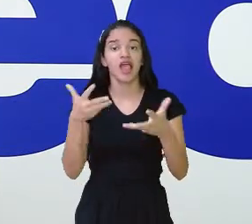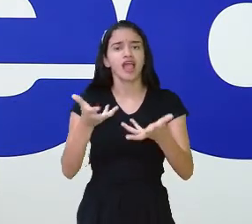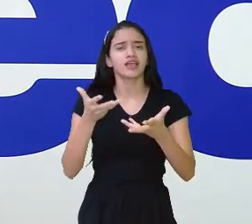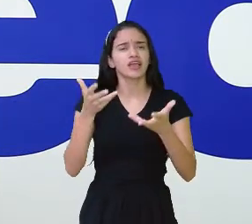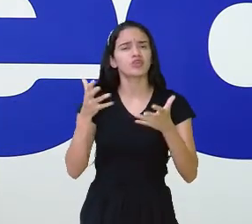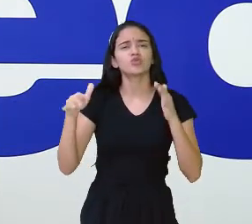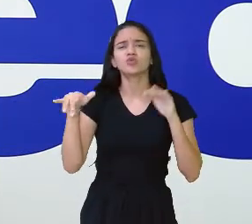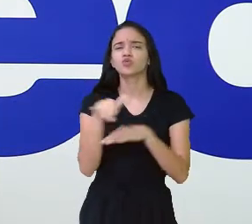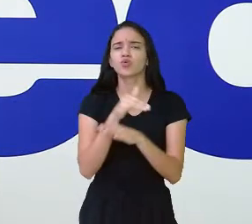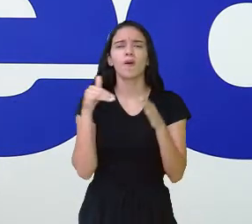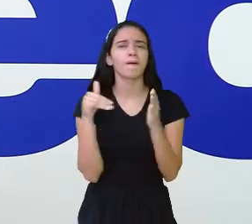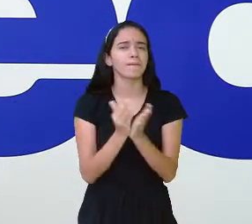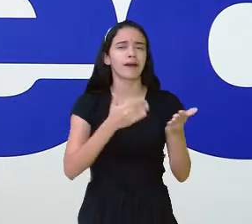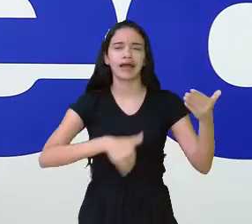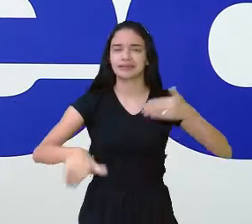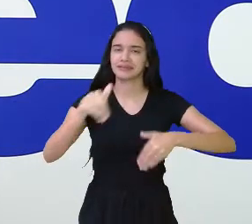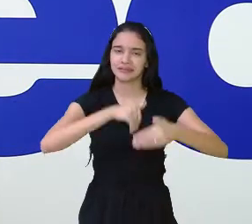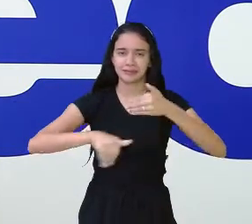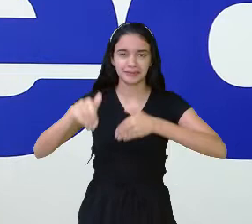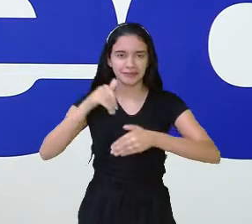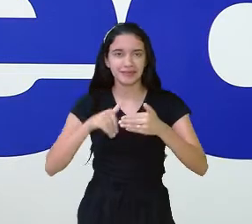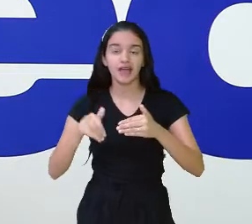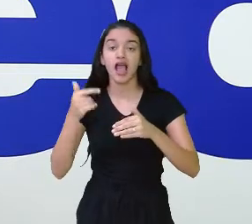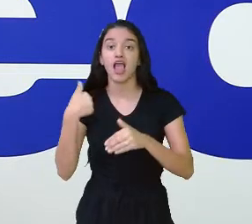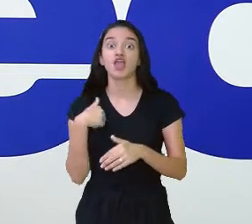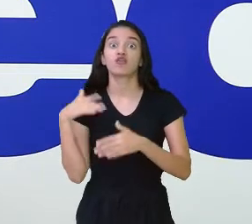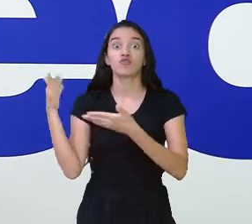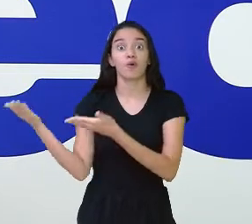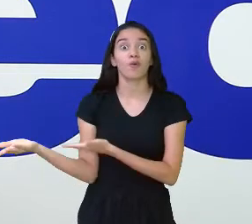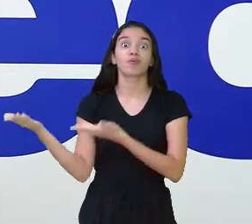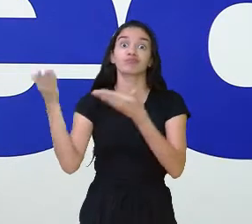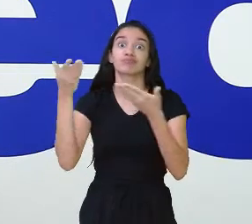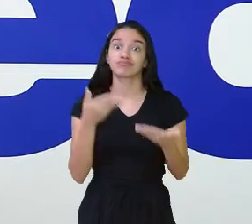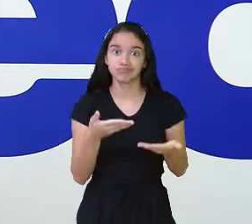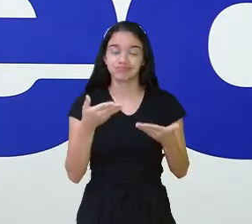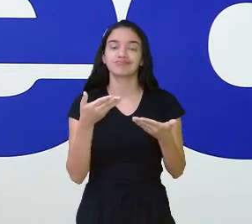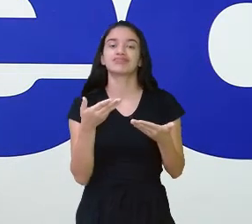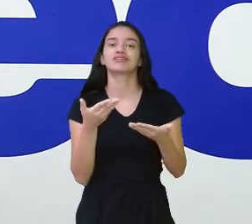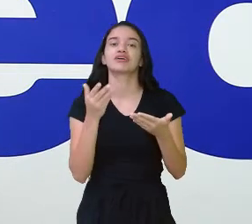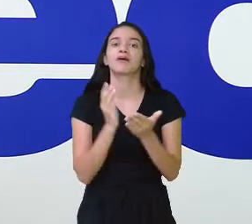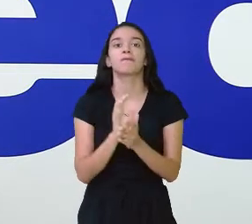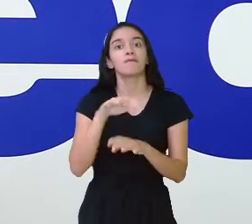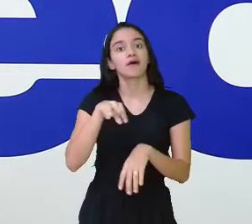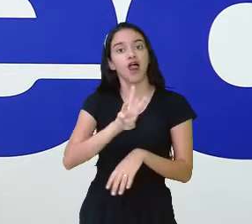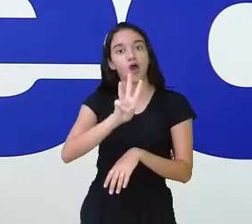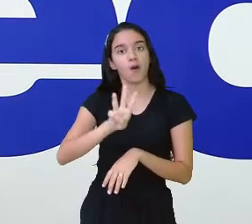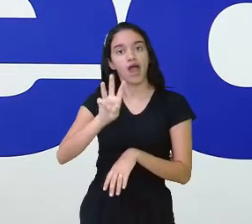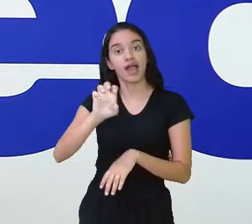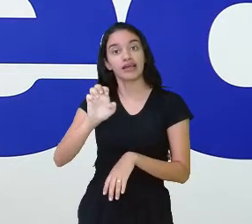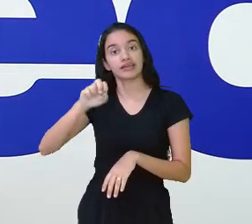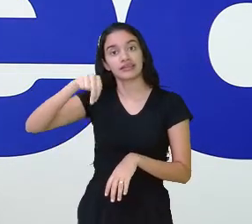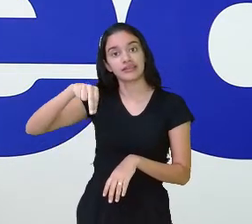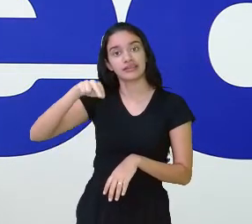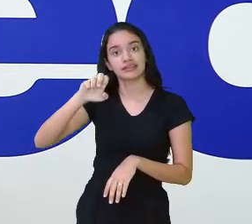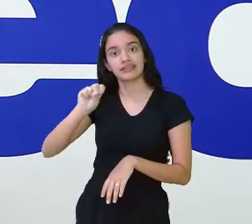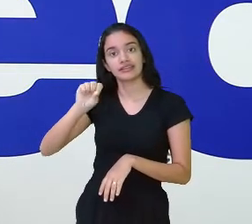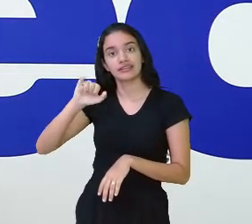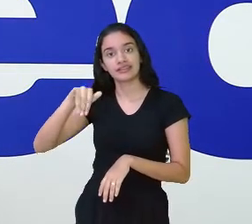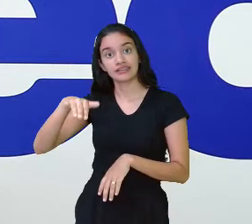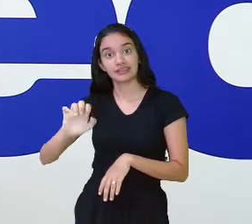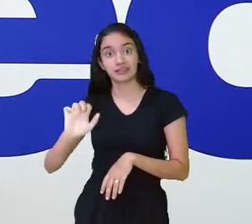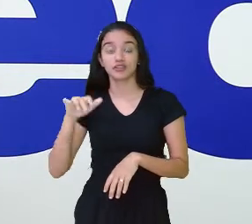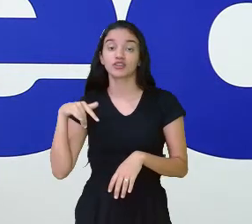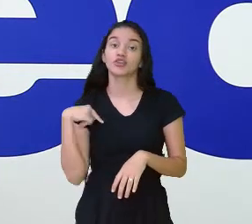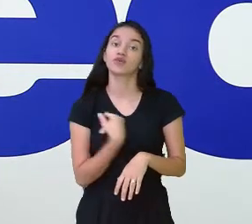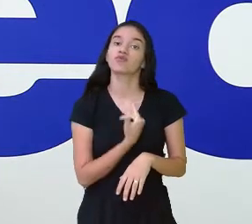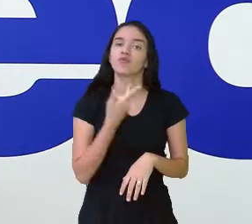todo mundo participando. Vou convidar para ir para o Ensine também, a gente vai falar sobre isso no